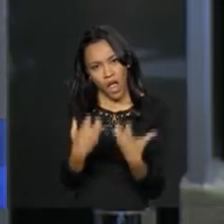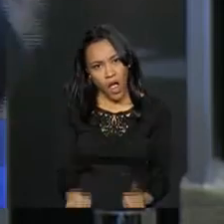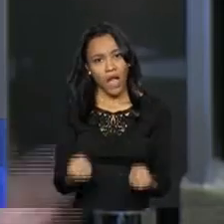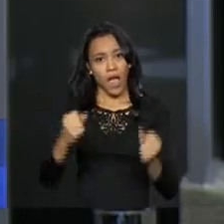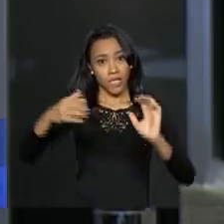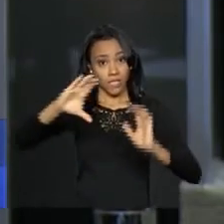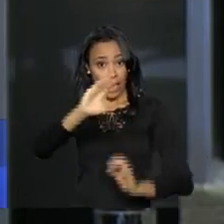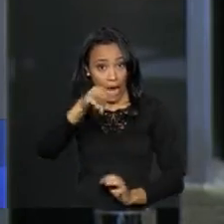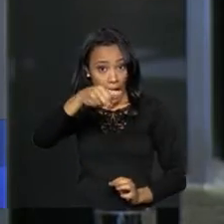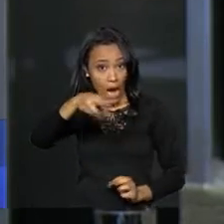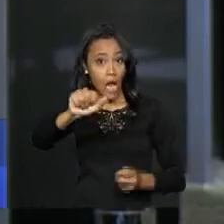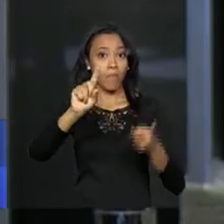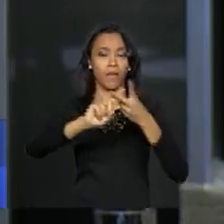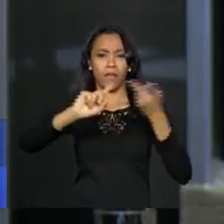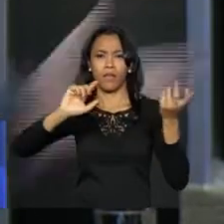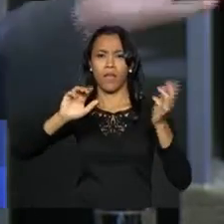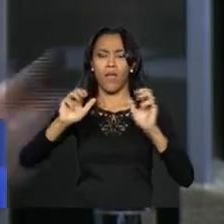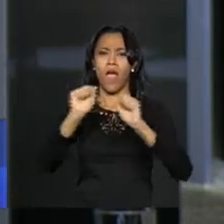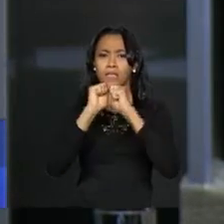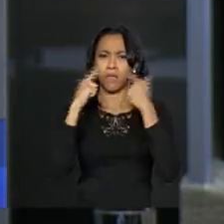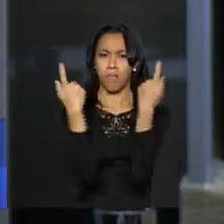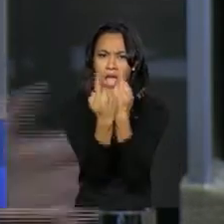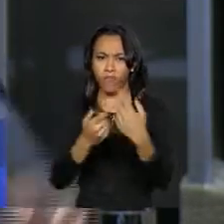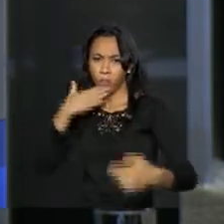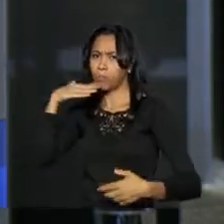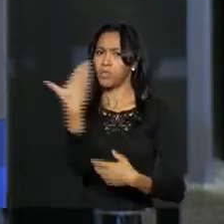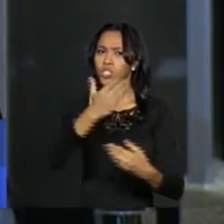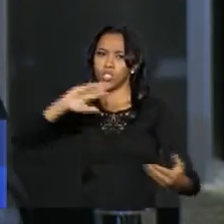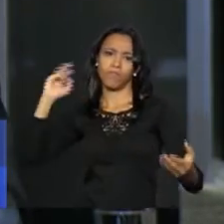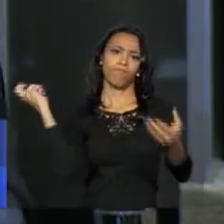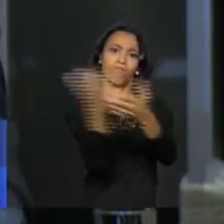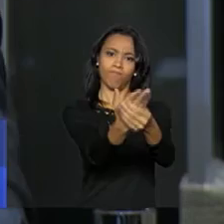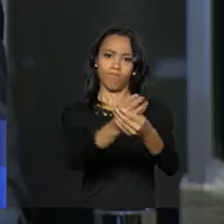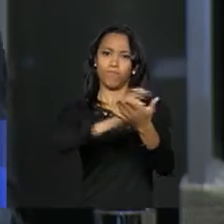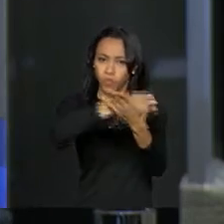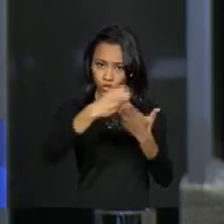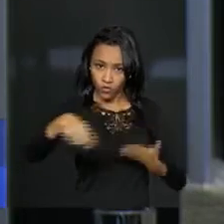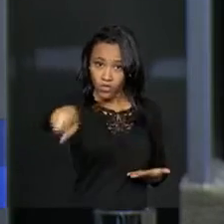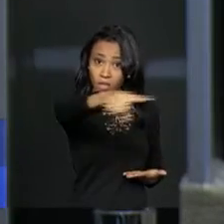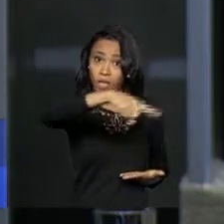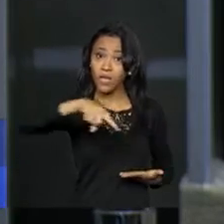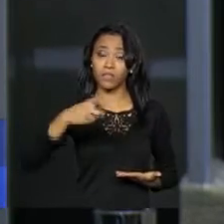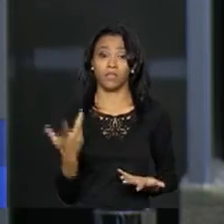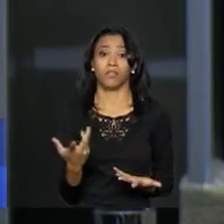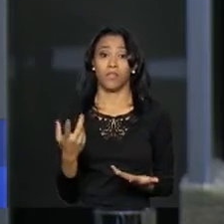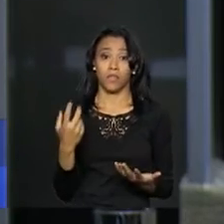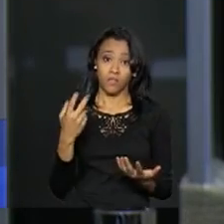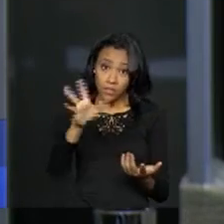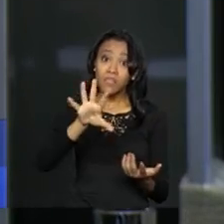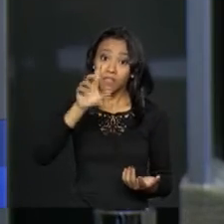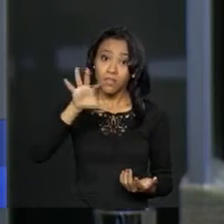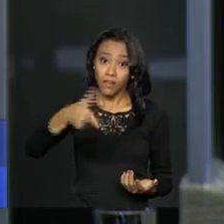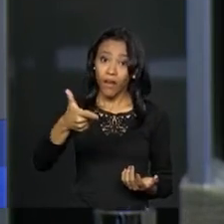municipais e as assembleias vão pedir a cassação de vocês porque estão insatisfeitos? Será que desemprego é motivo para cassar